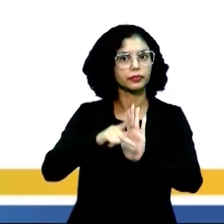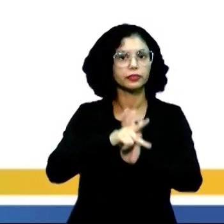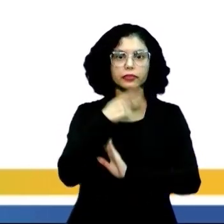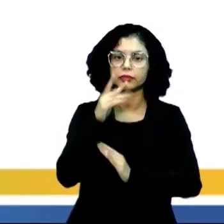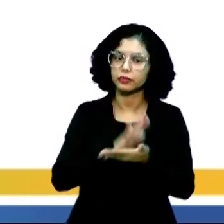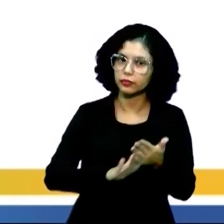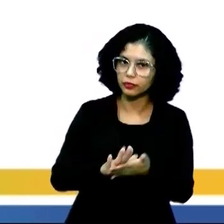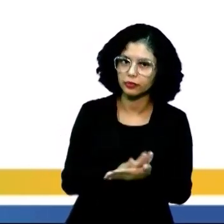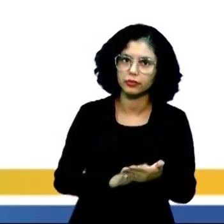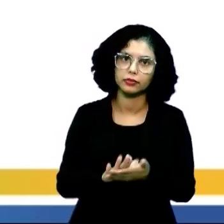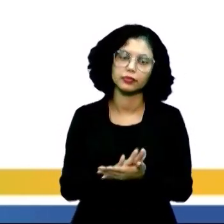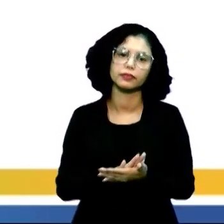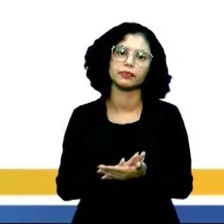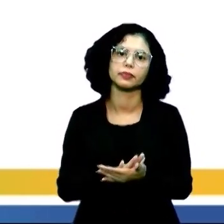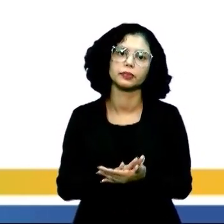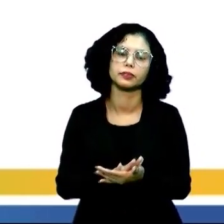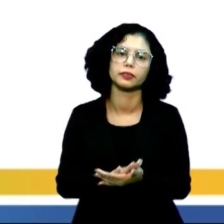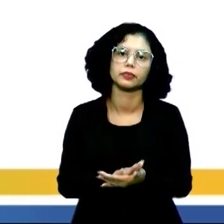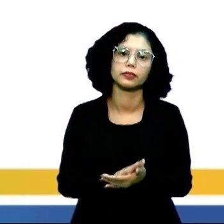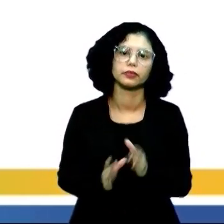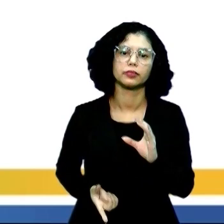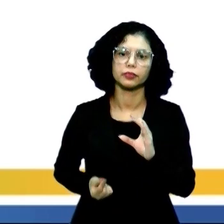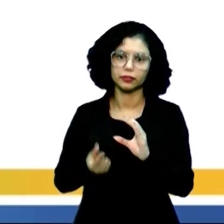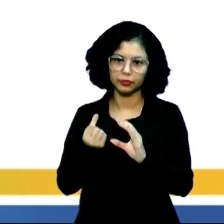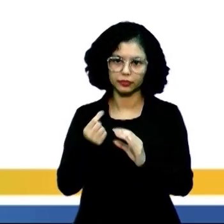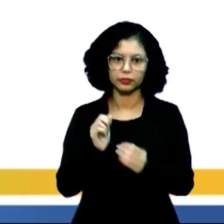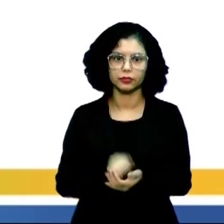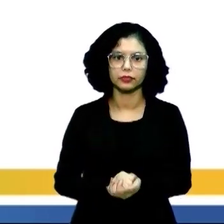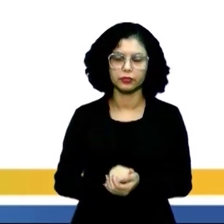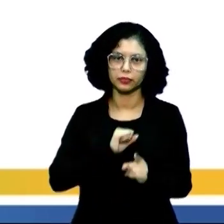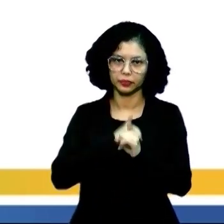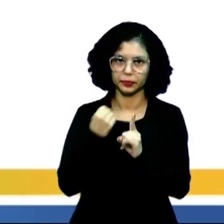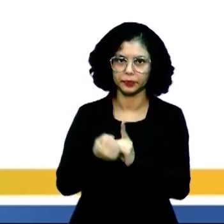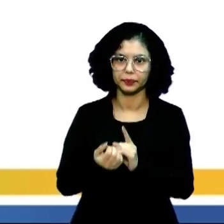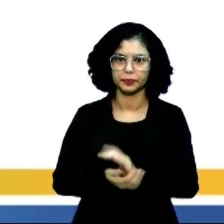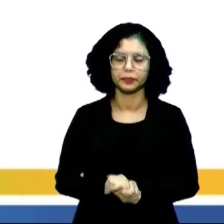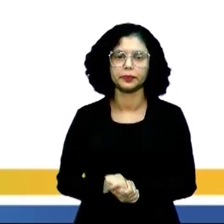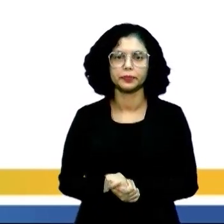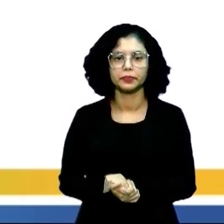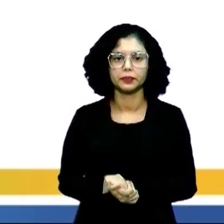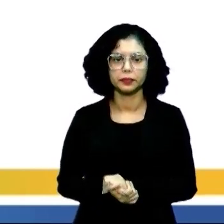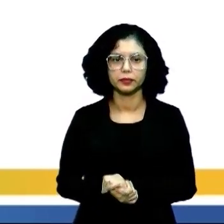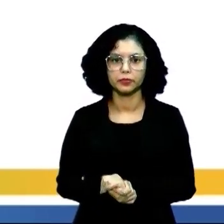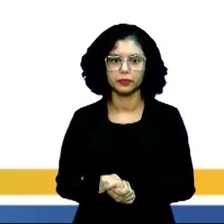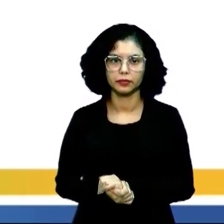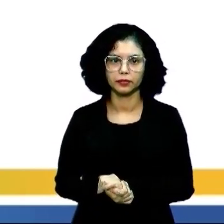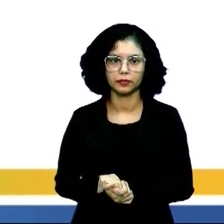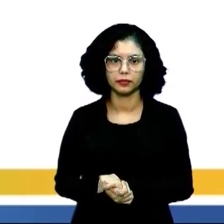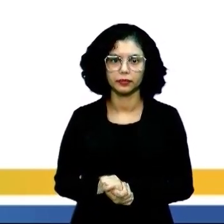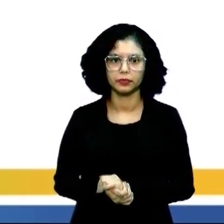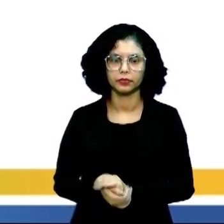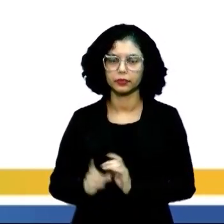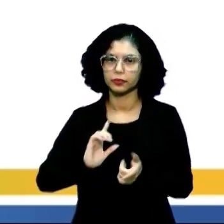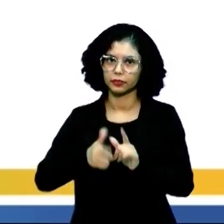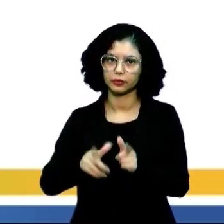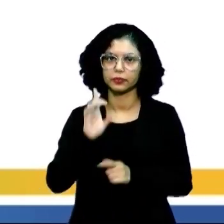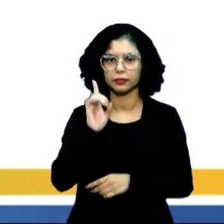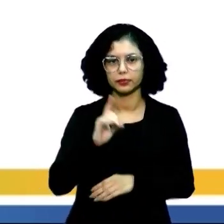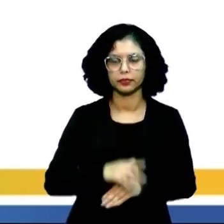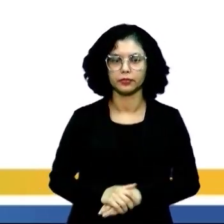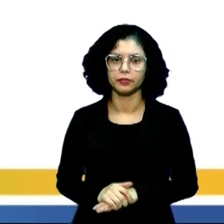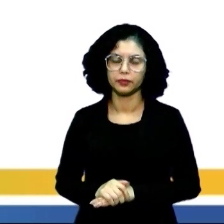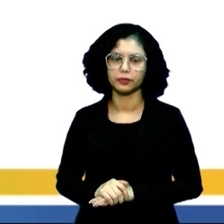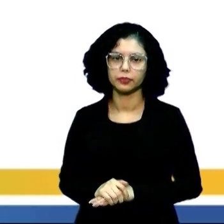em nenhum momento sobre capitalismo e socialismo, ok? Então, a opção correta,